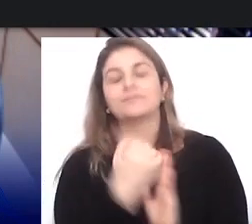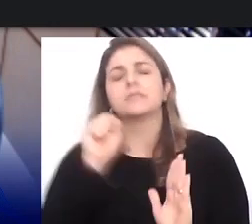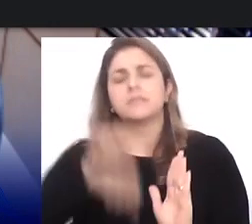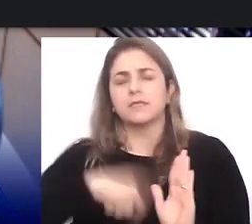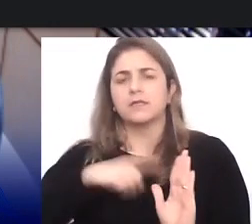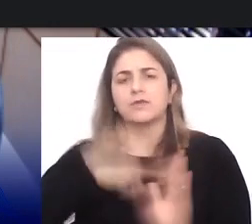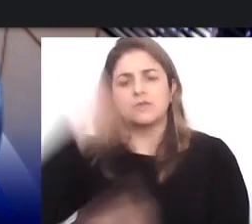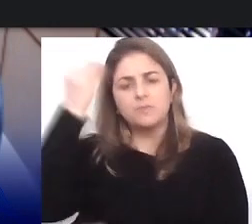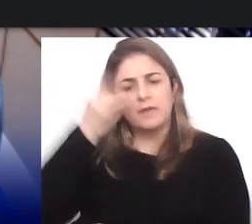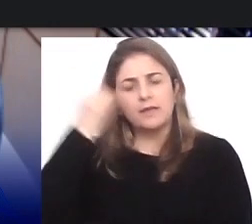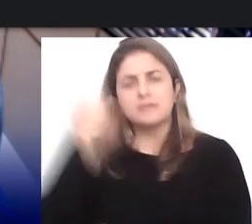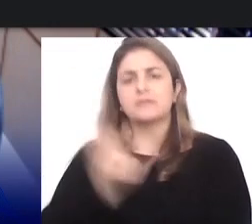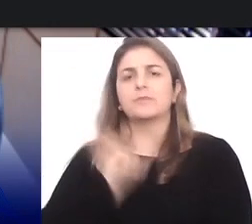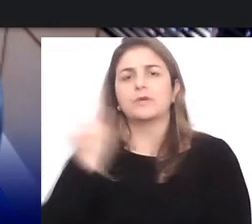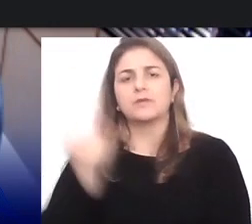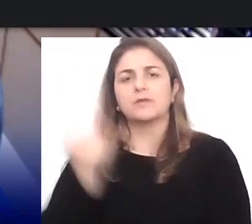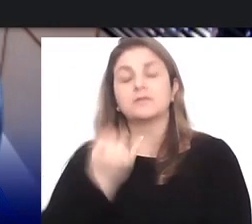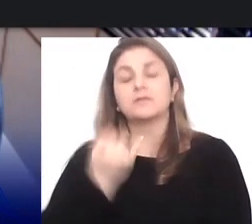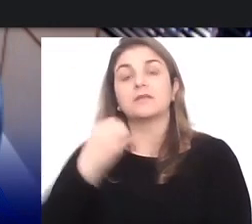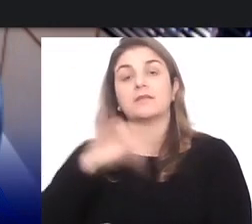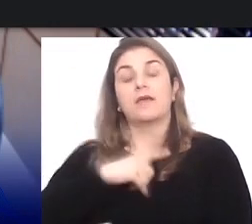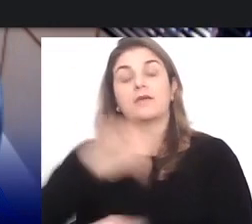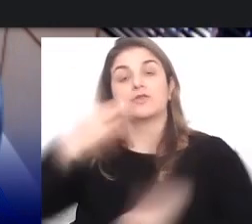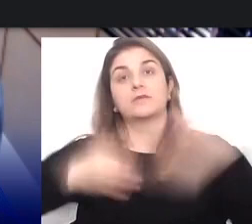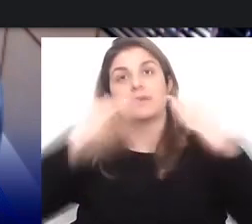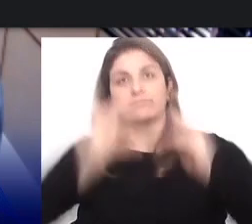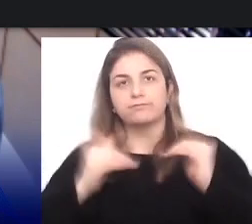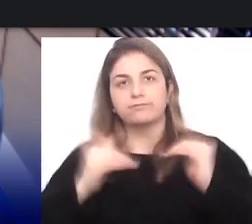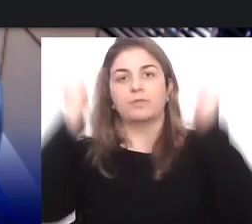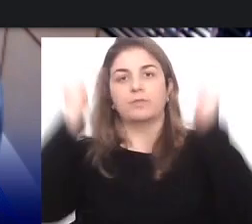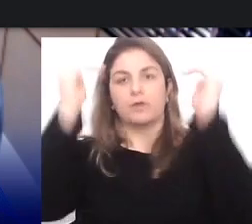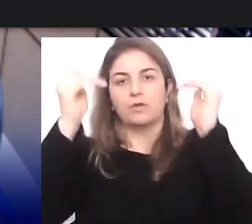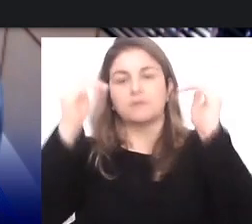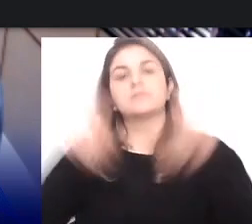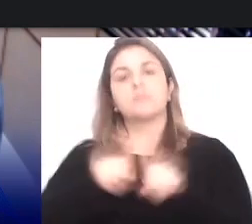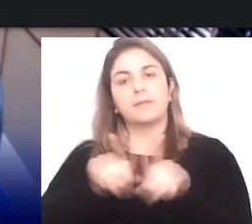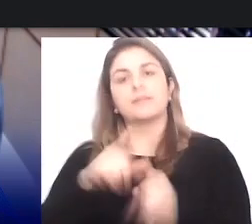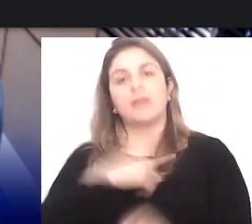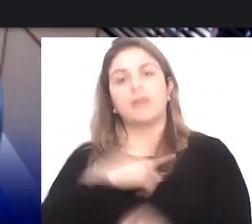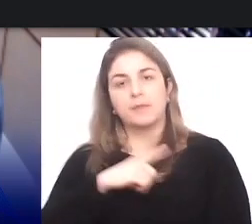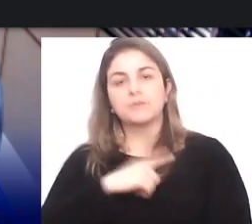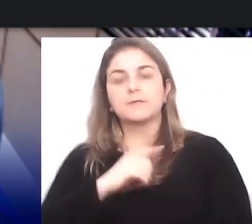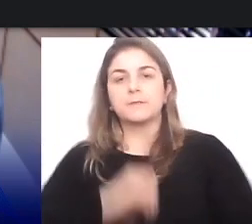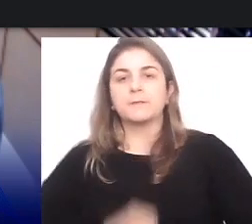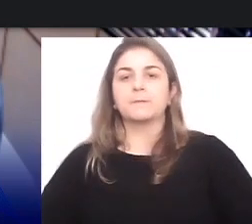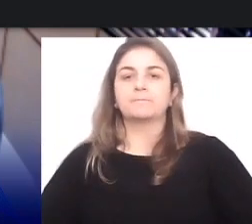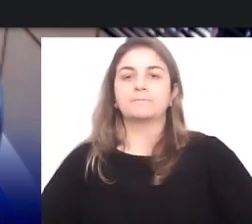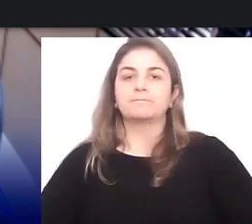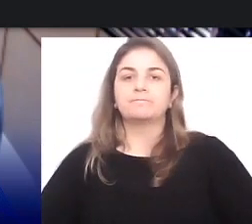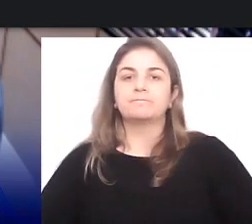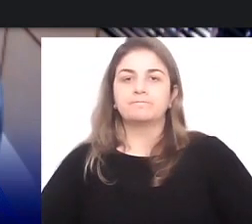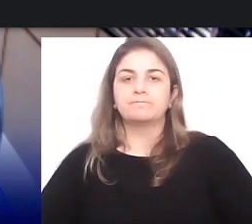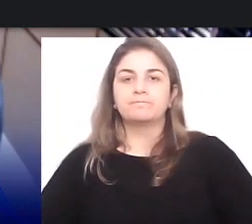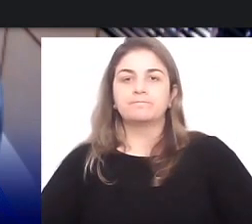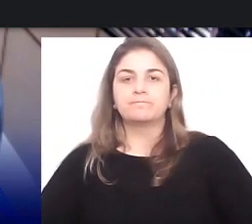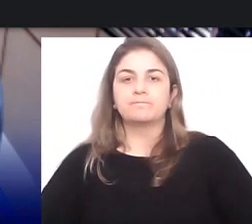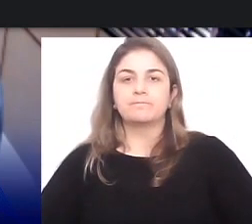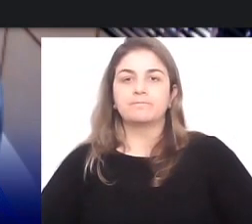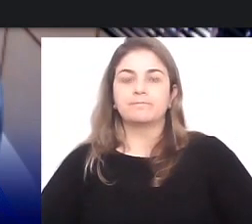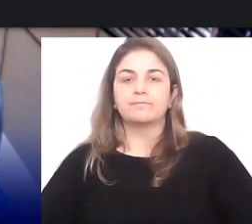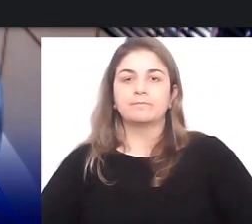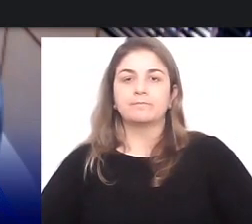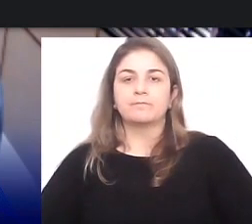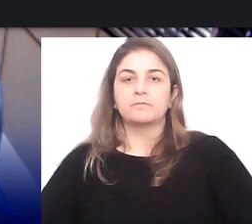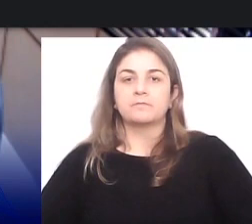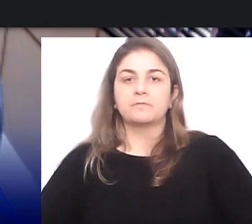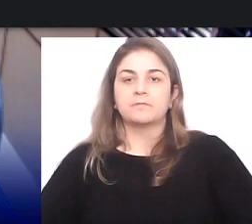em tribunais superiores no ambiente virtual. Tenho tido boas experiências. Tenho trabalhado muito em TRF, principalmente TRF1, STJ e STF,